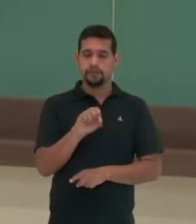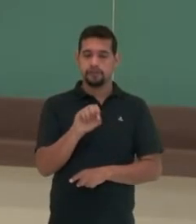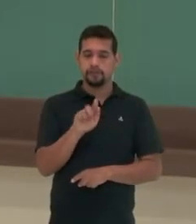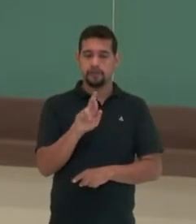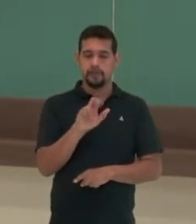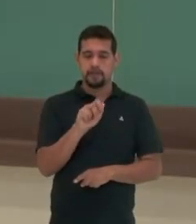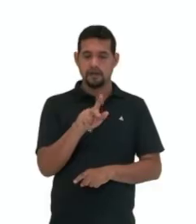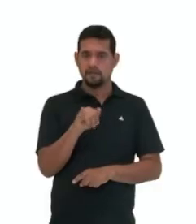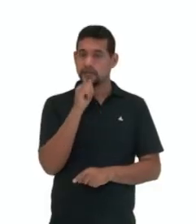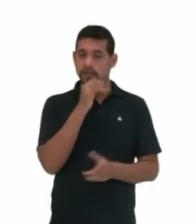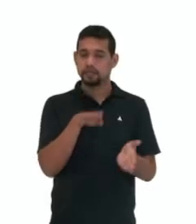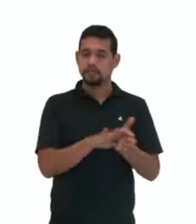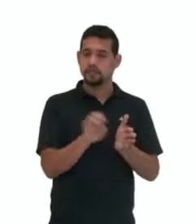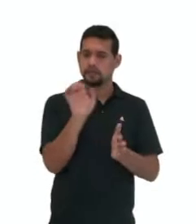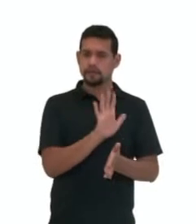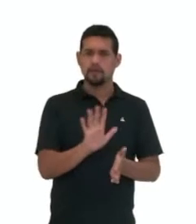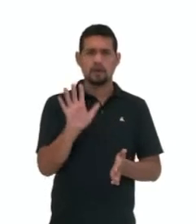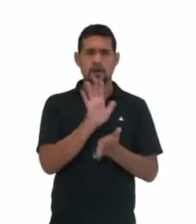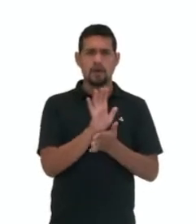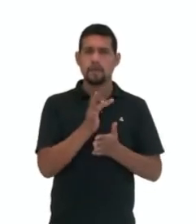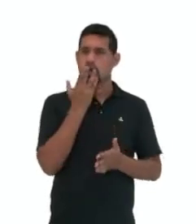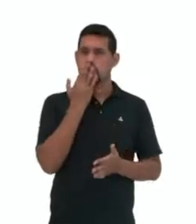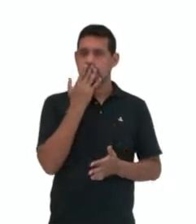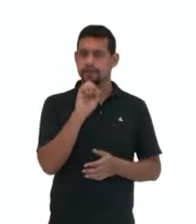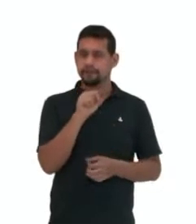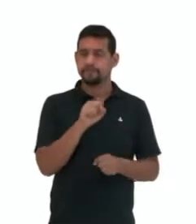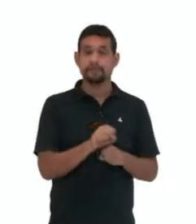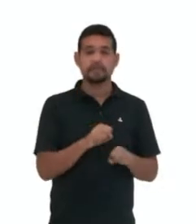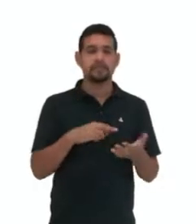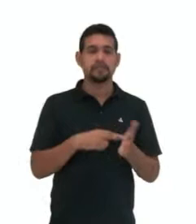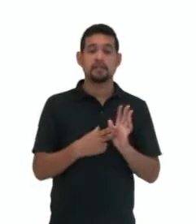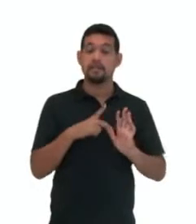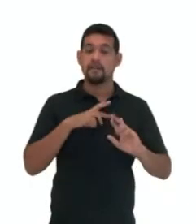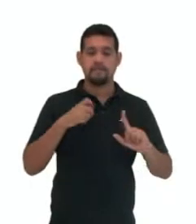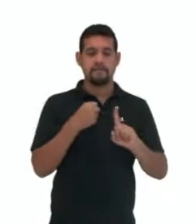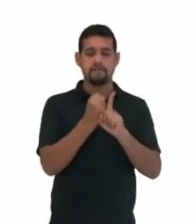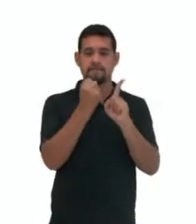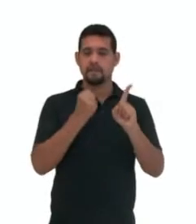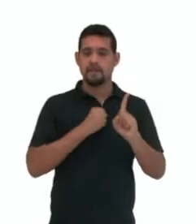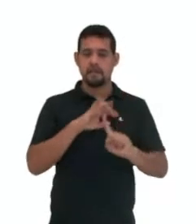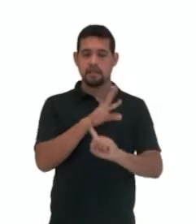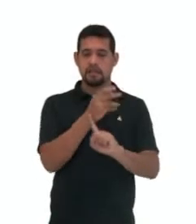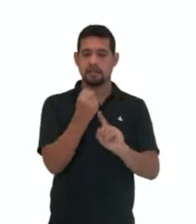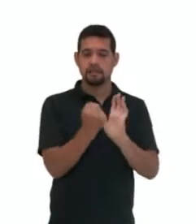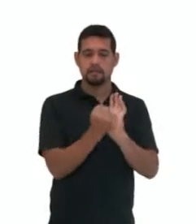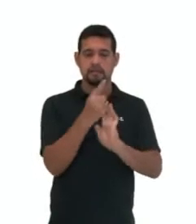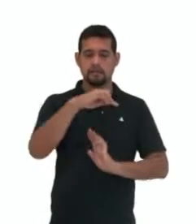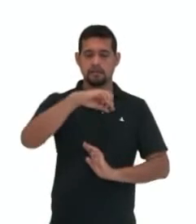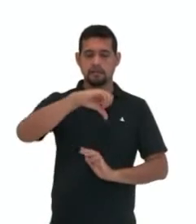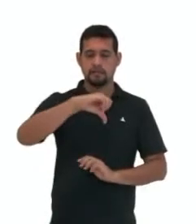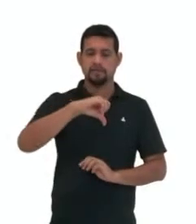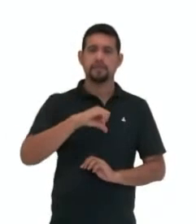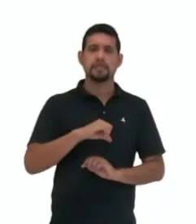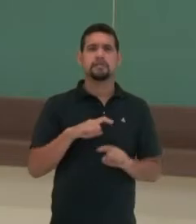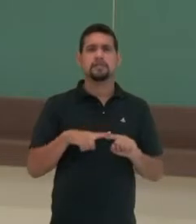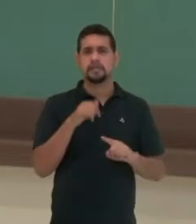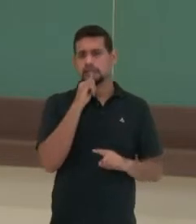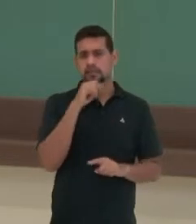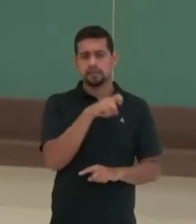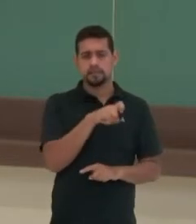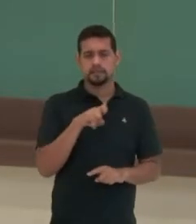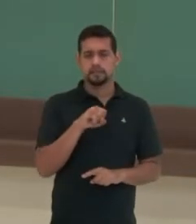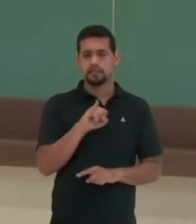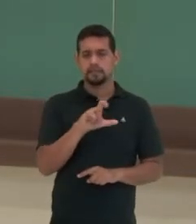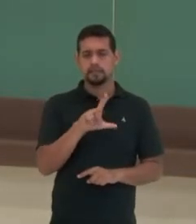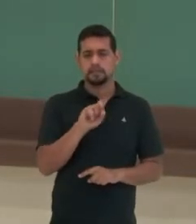chegada da Europa das gravuras japonesas coloridas, que tiveram grande influência sobre as artes do século XIX, Então, a xilogravura aqui